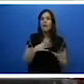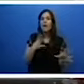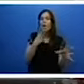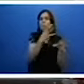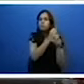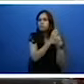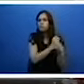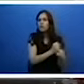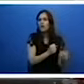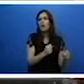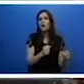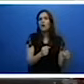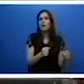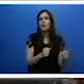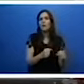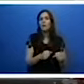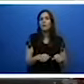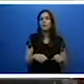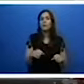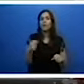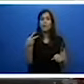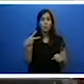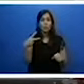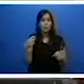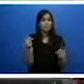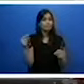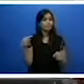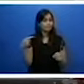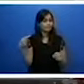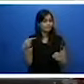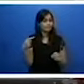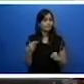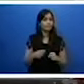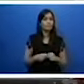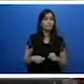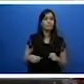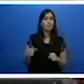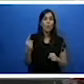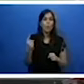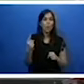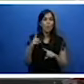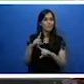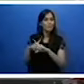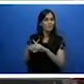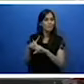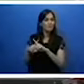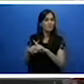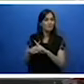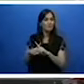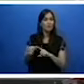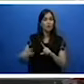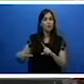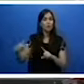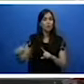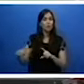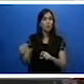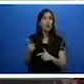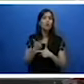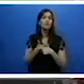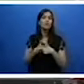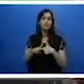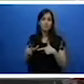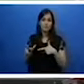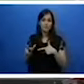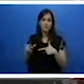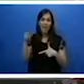Nós temos, olha, uma, duas adições, duas subtrações, uma multiplicação e duas